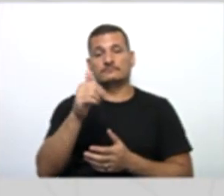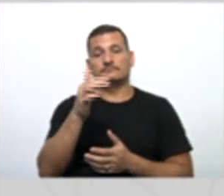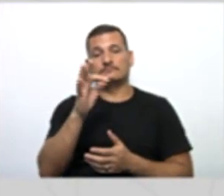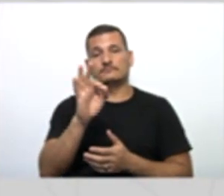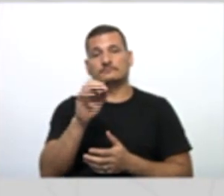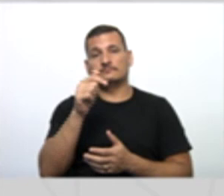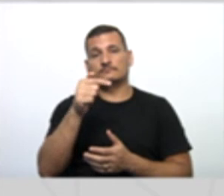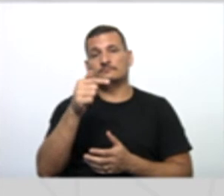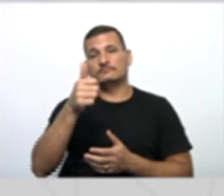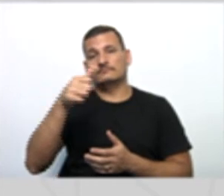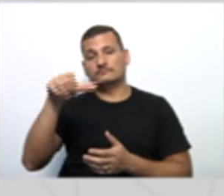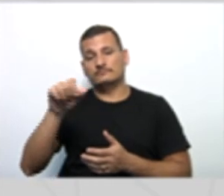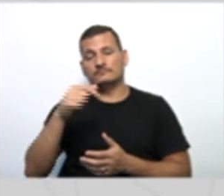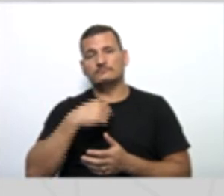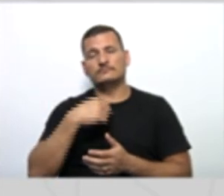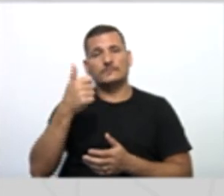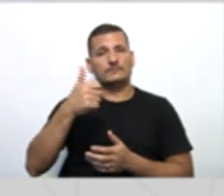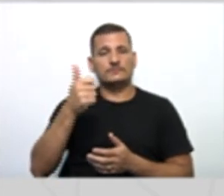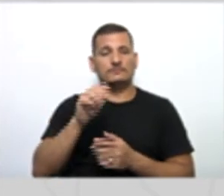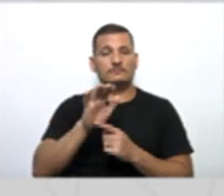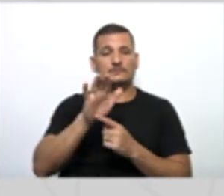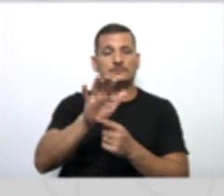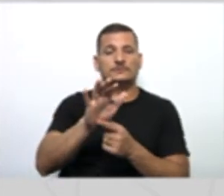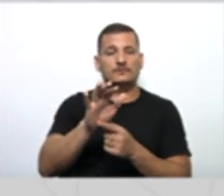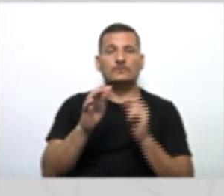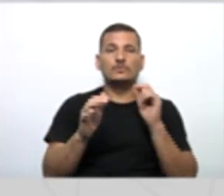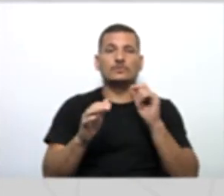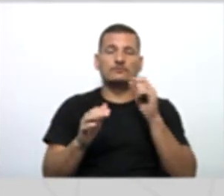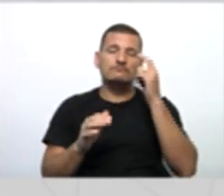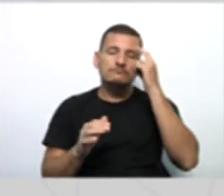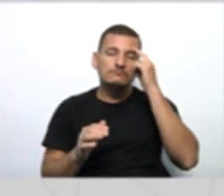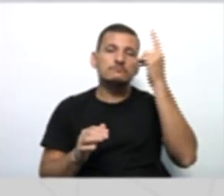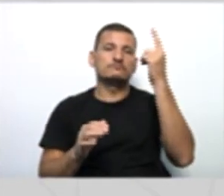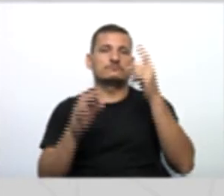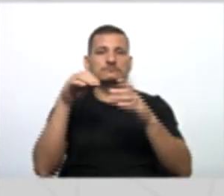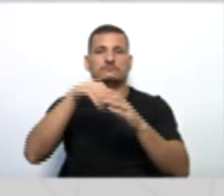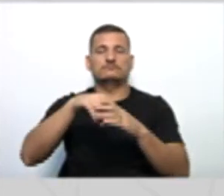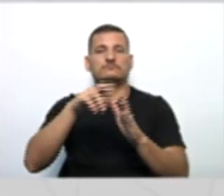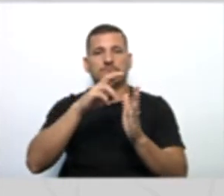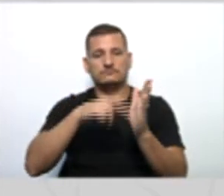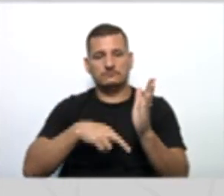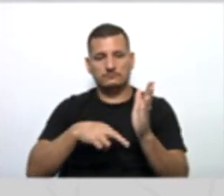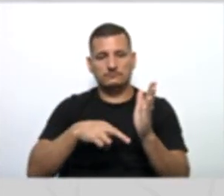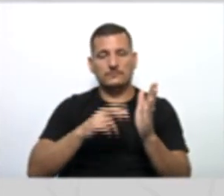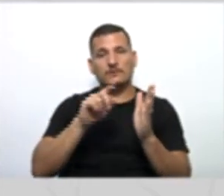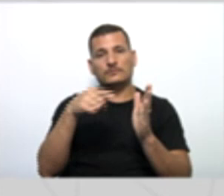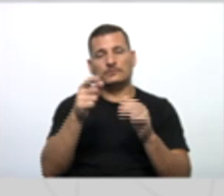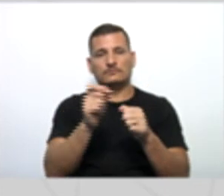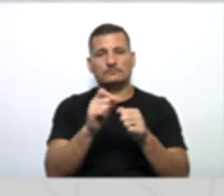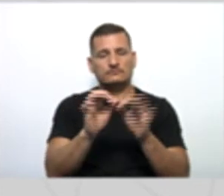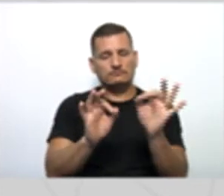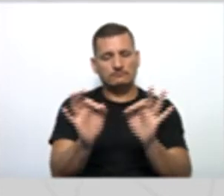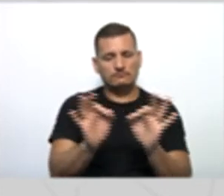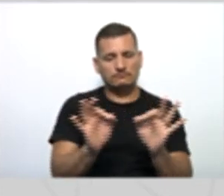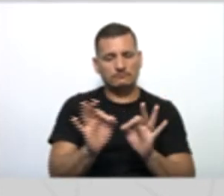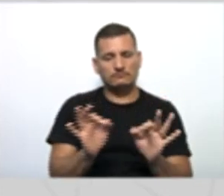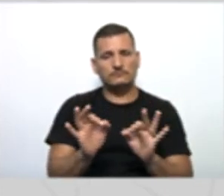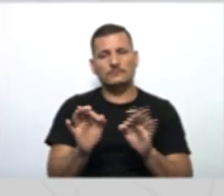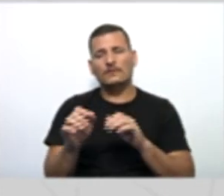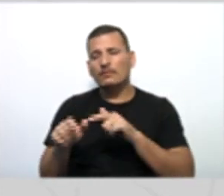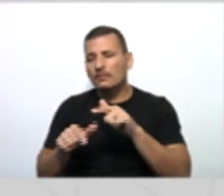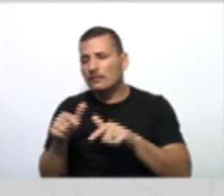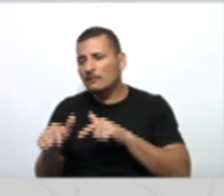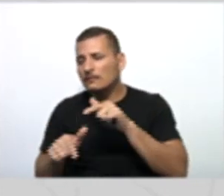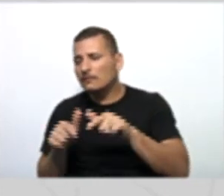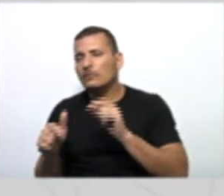10.719, eu devo primeiro apresentar uma ideia dentro do relatório. Em seguida, realizar o planejamento das atividades que eu